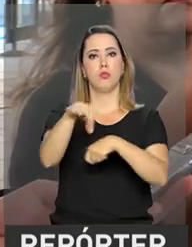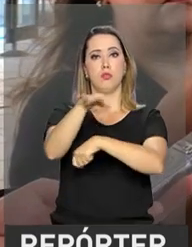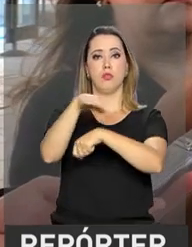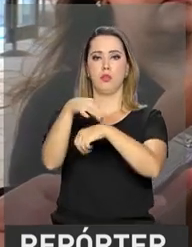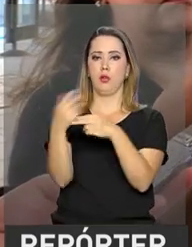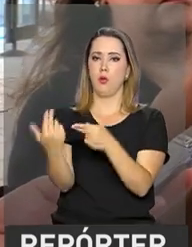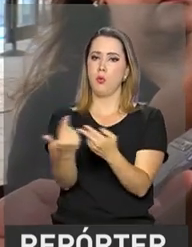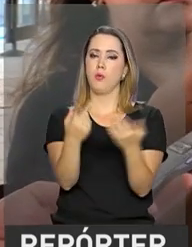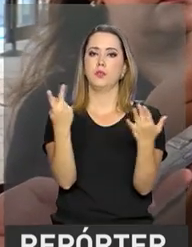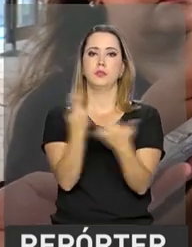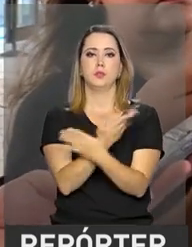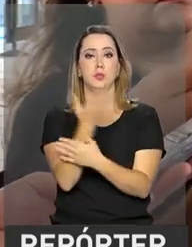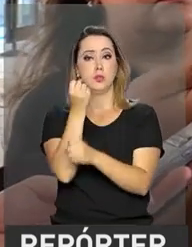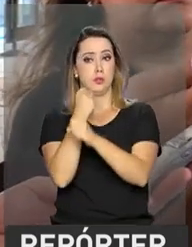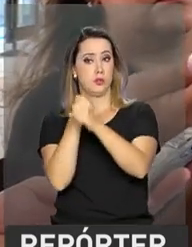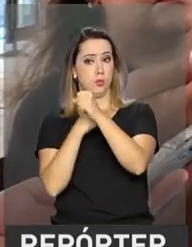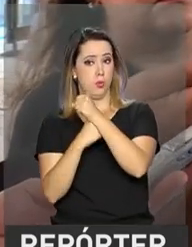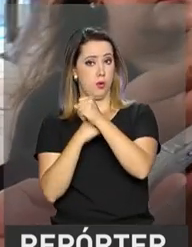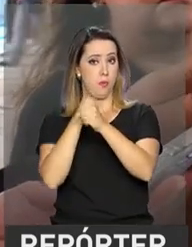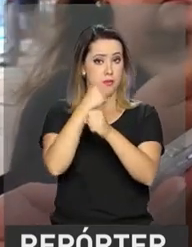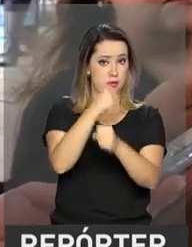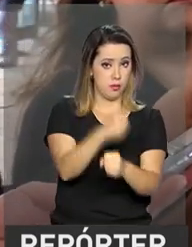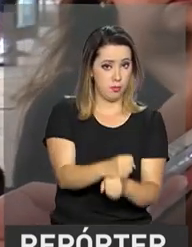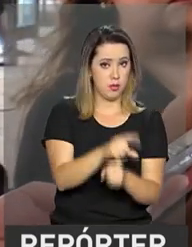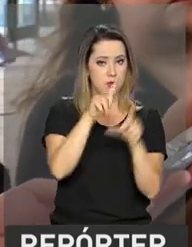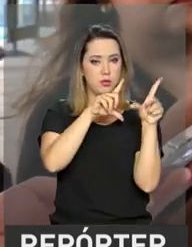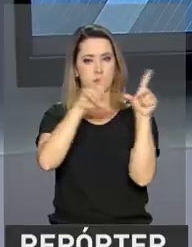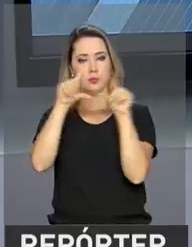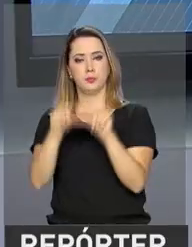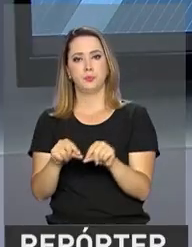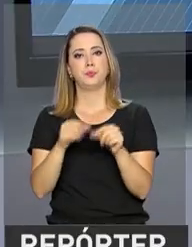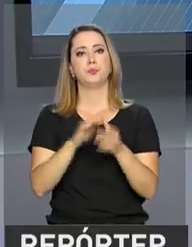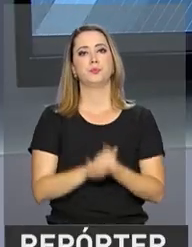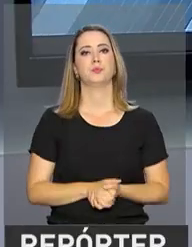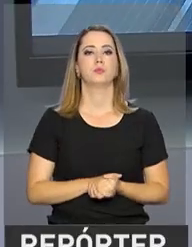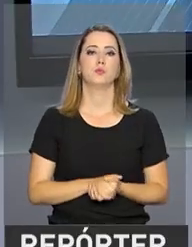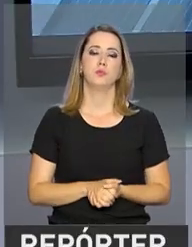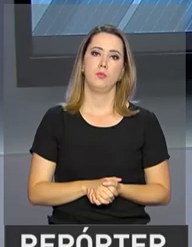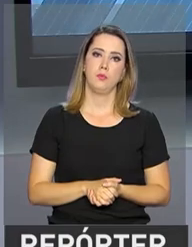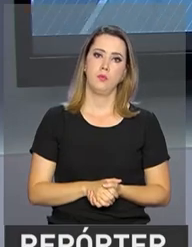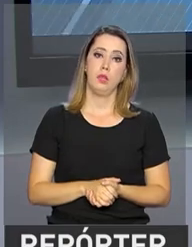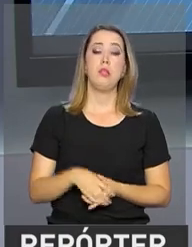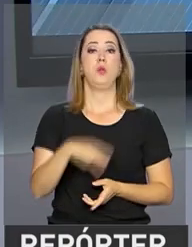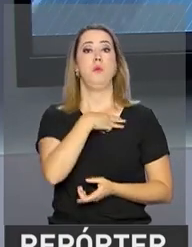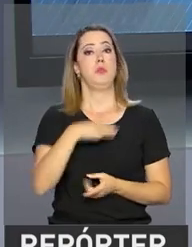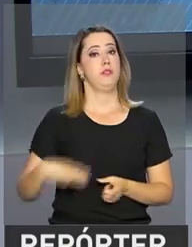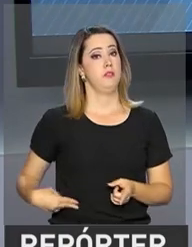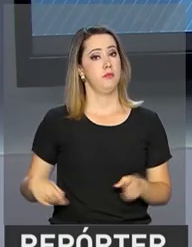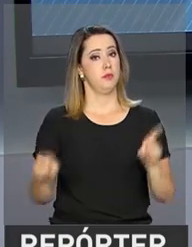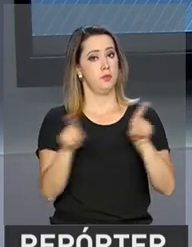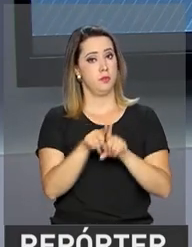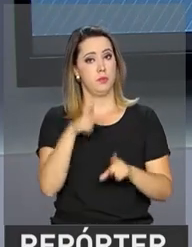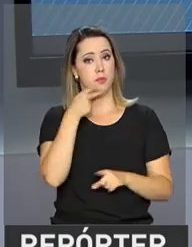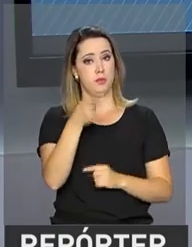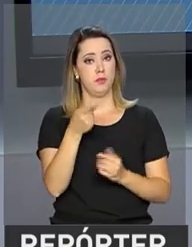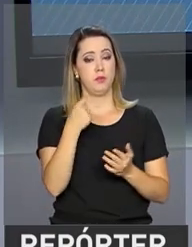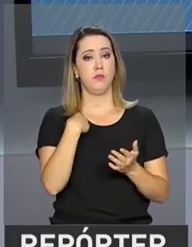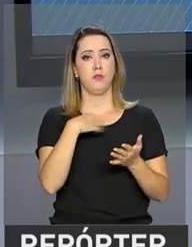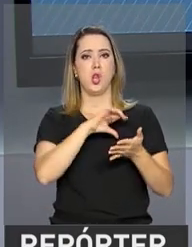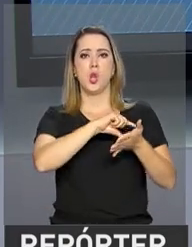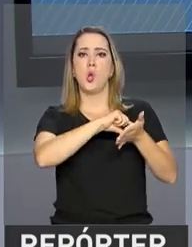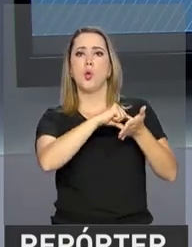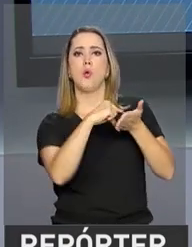tivemos do ano passado para este ano com a redução no último cativo ricardo barros falou também sobre a rotulagem dos alimentos